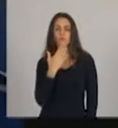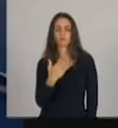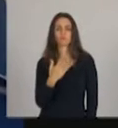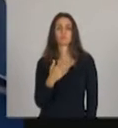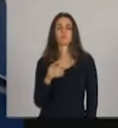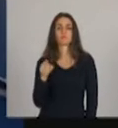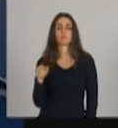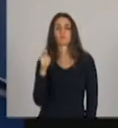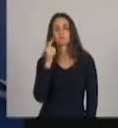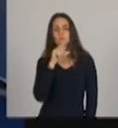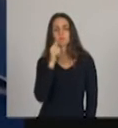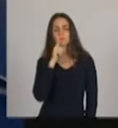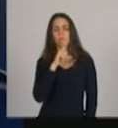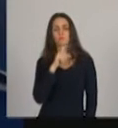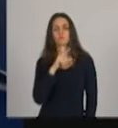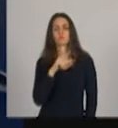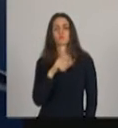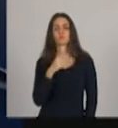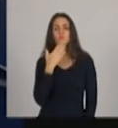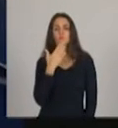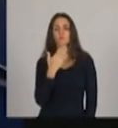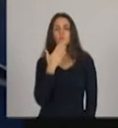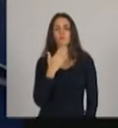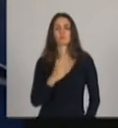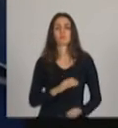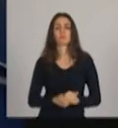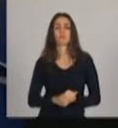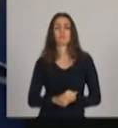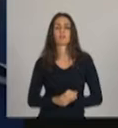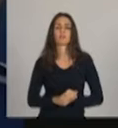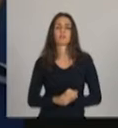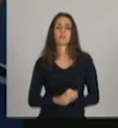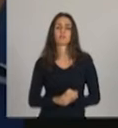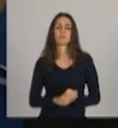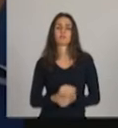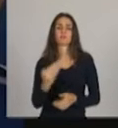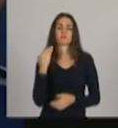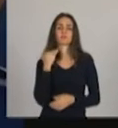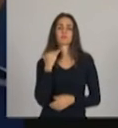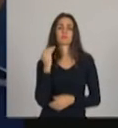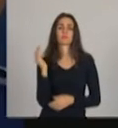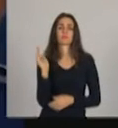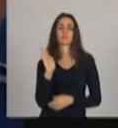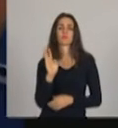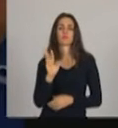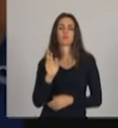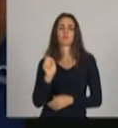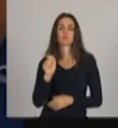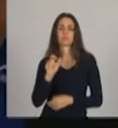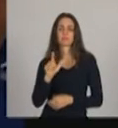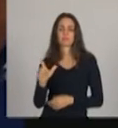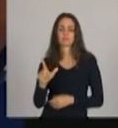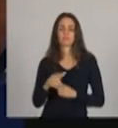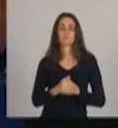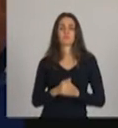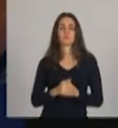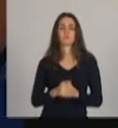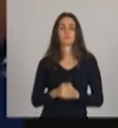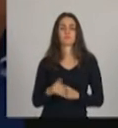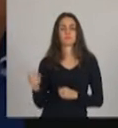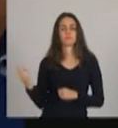que a gente faça essa reivindicação diretamente ao Banco do Brasil. E ele diz que